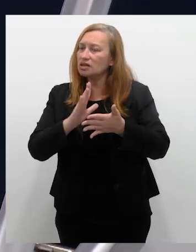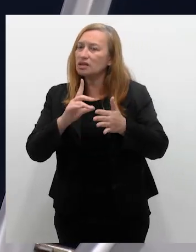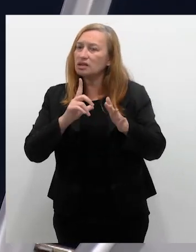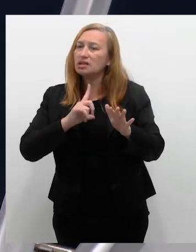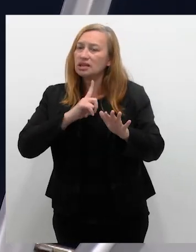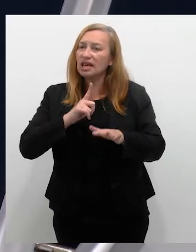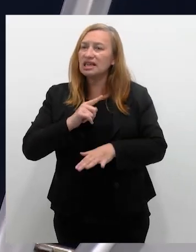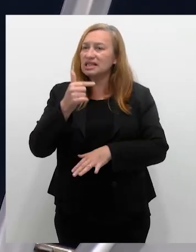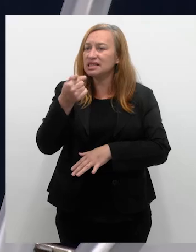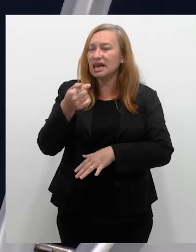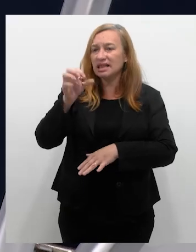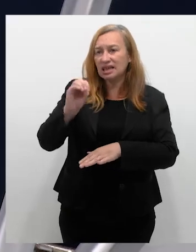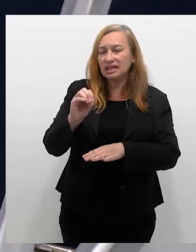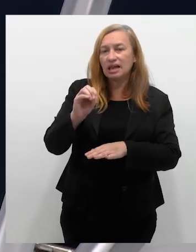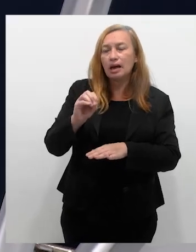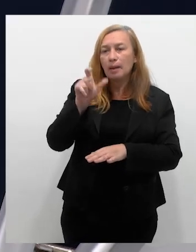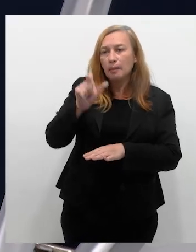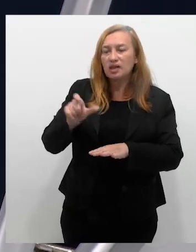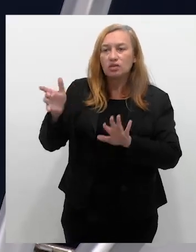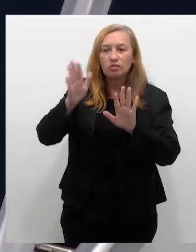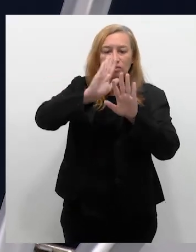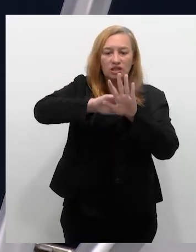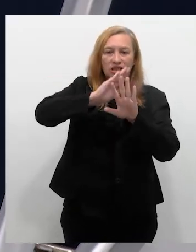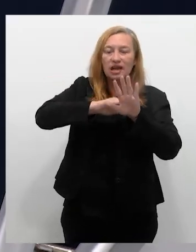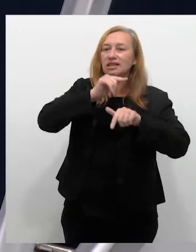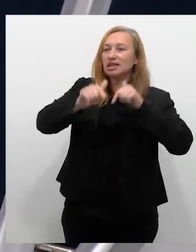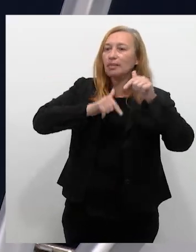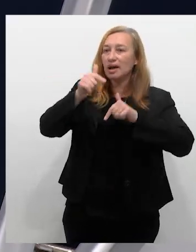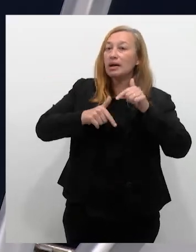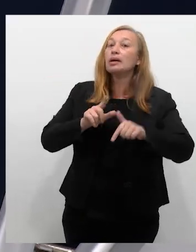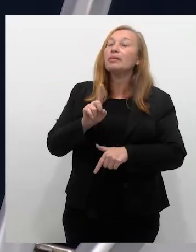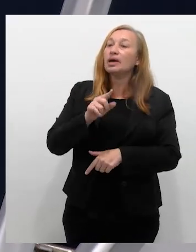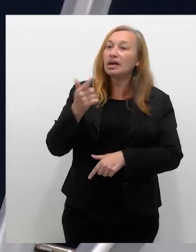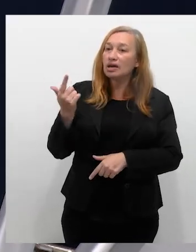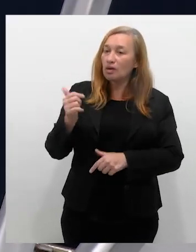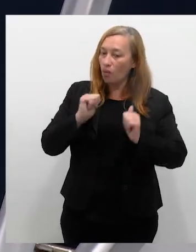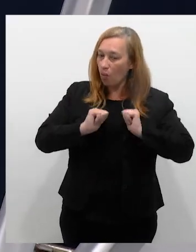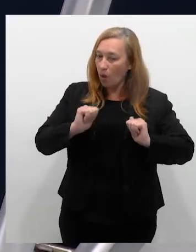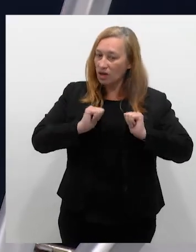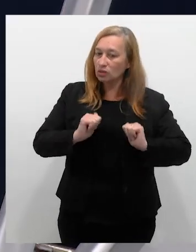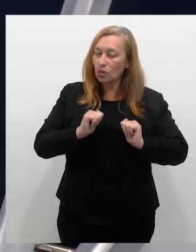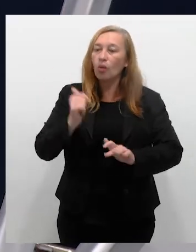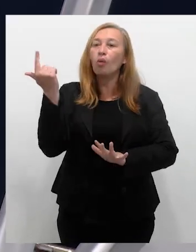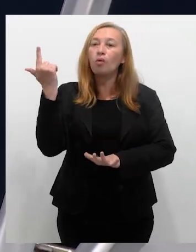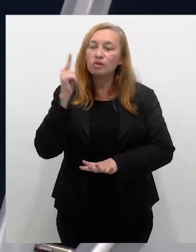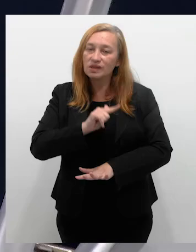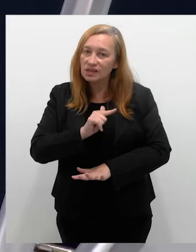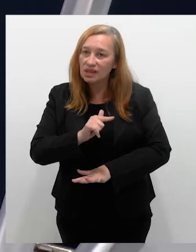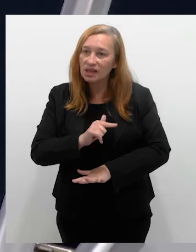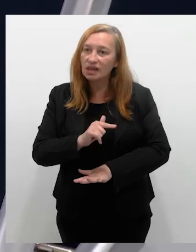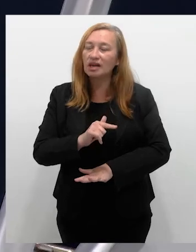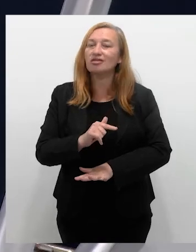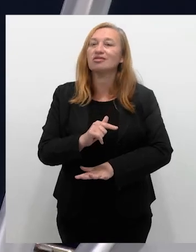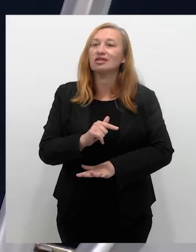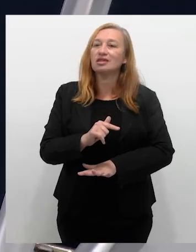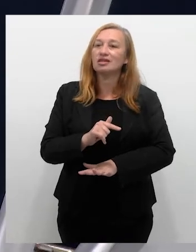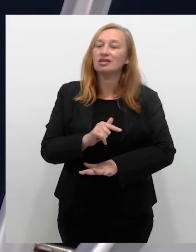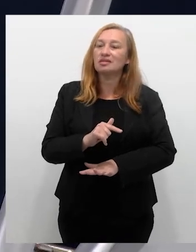vezes tem 70 pessoas por detrás trabalhando para que aquele minuto vá ao